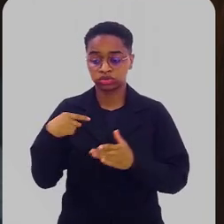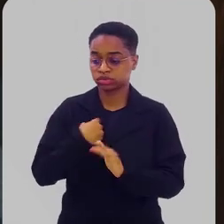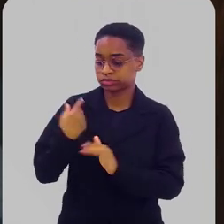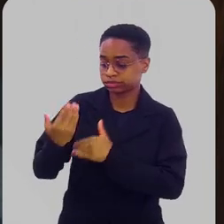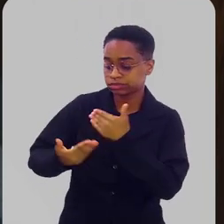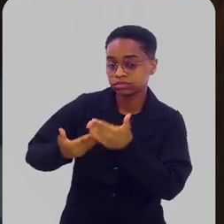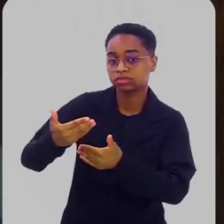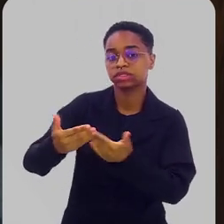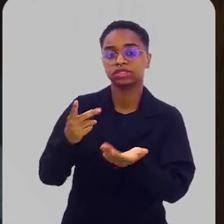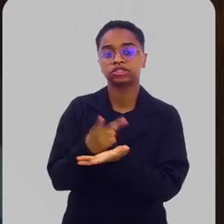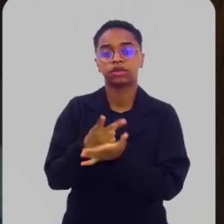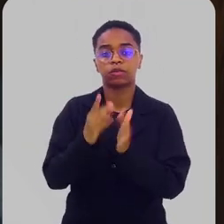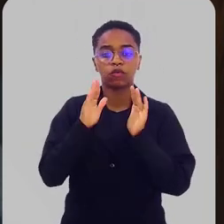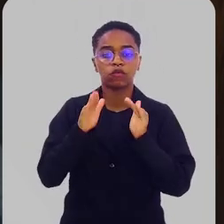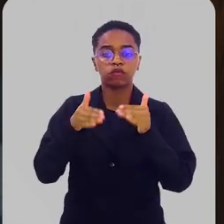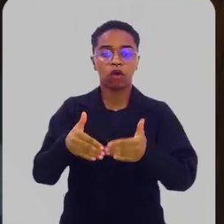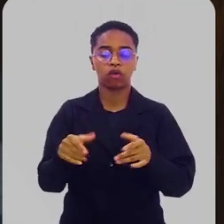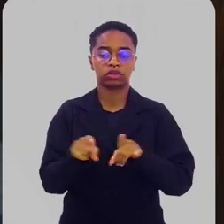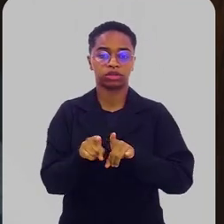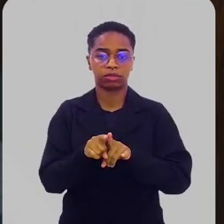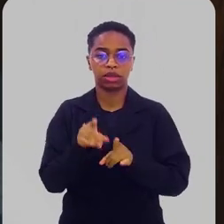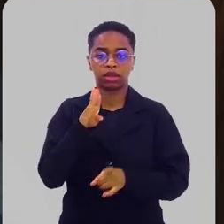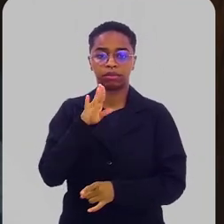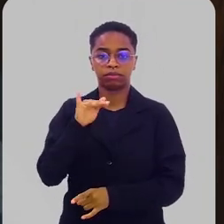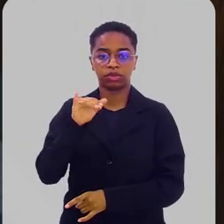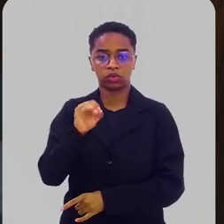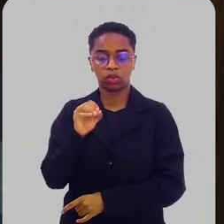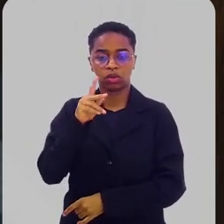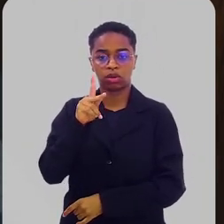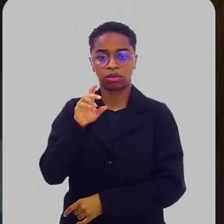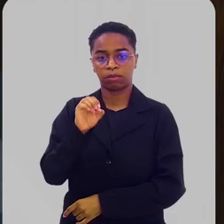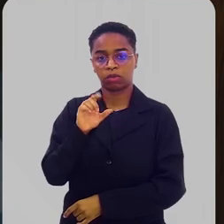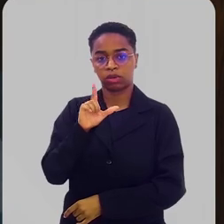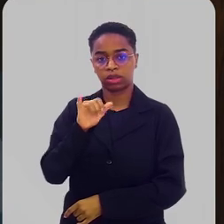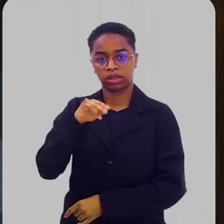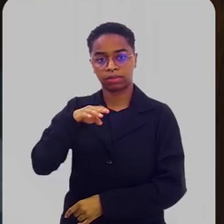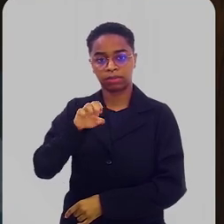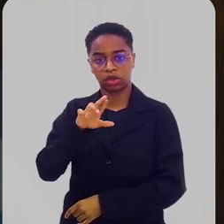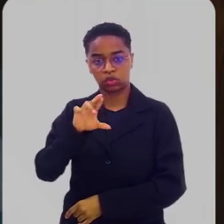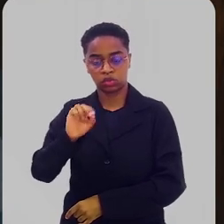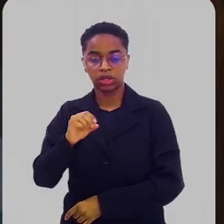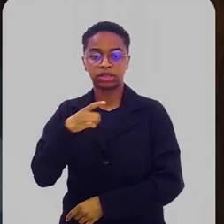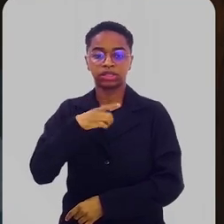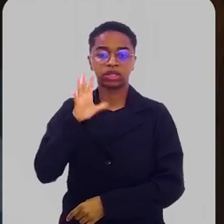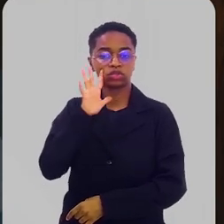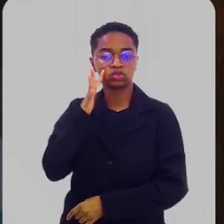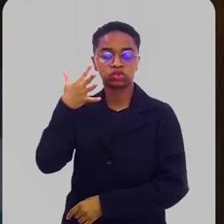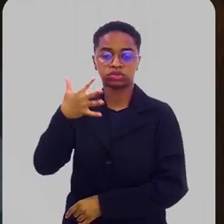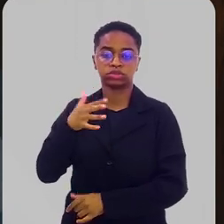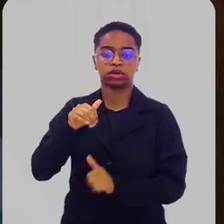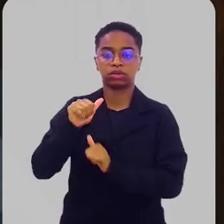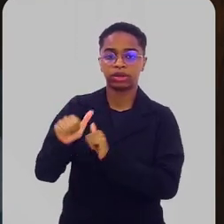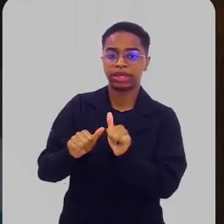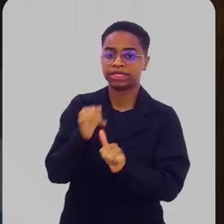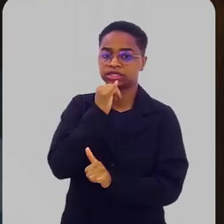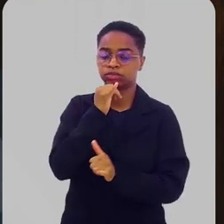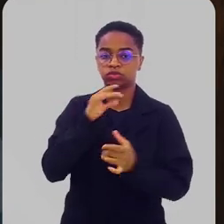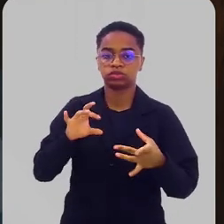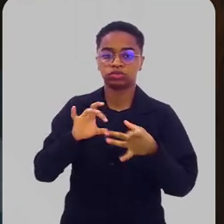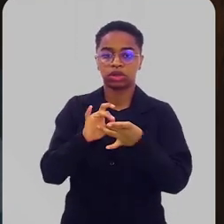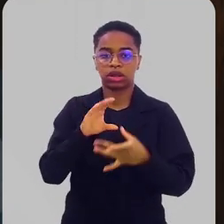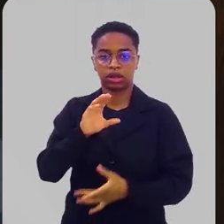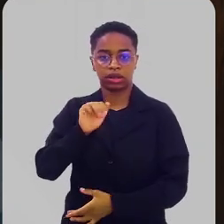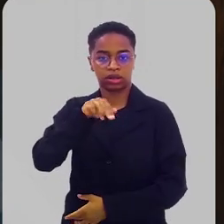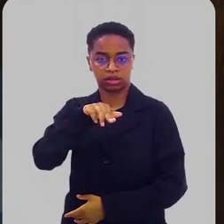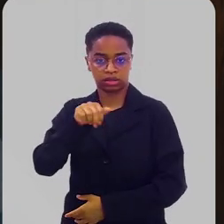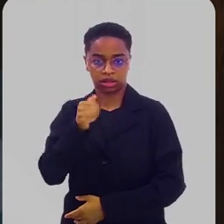de crescimento da Braskem estão muito focadas em biopolímeros, ou seja, soluções renováveis que vêm da cana-de-açúcar, por